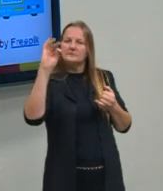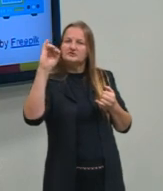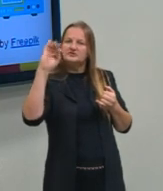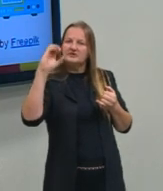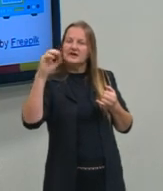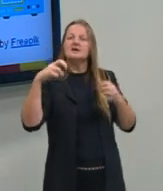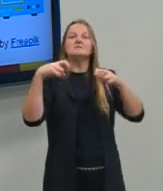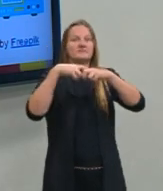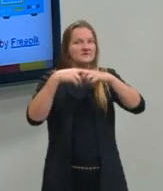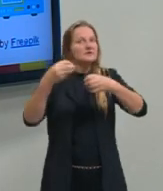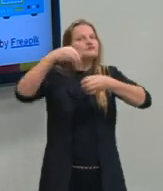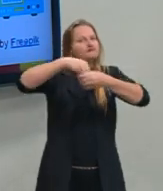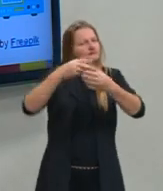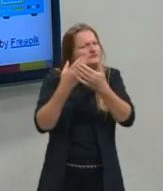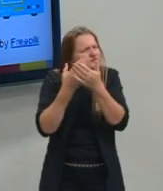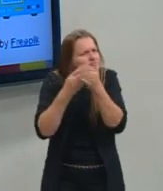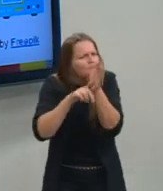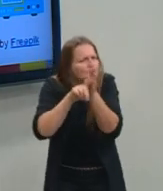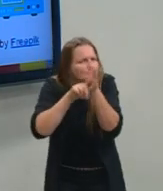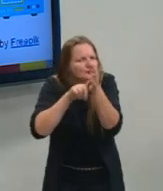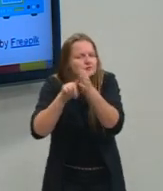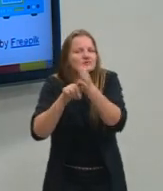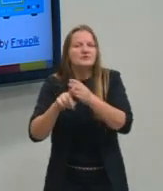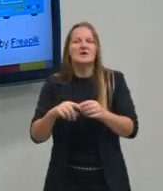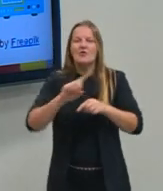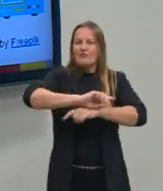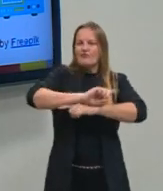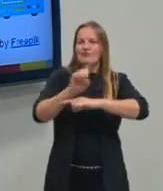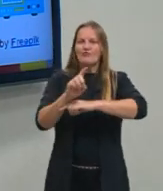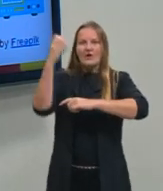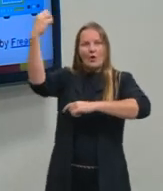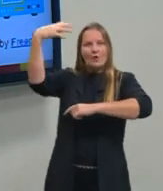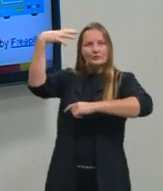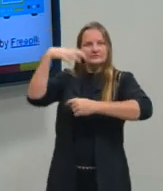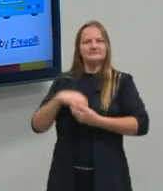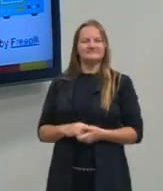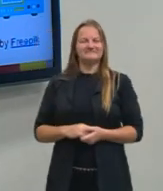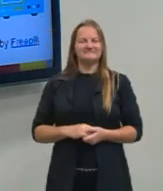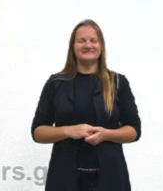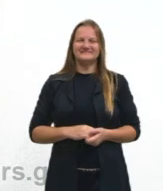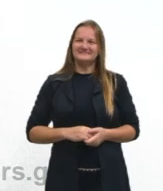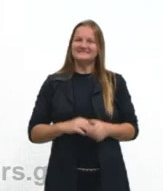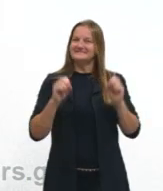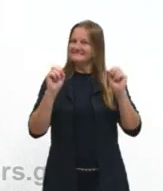da física que a gente estuda que é chamado a velocidade da luz certo